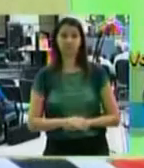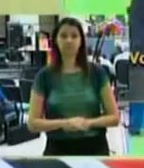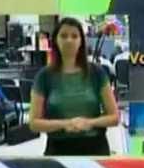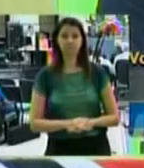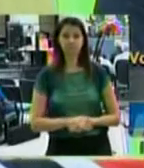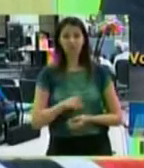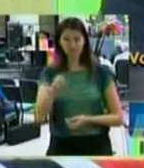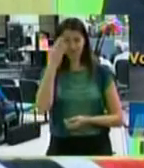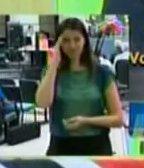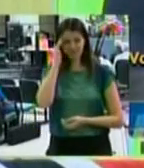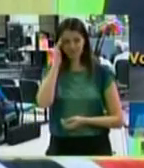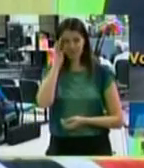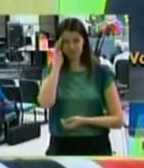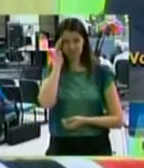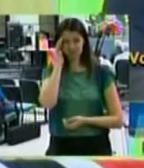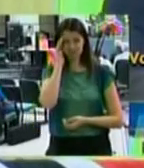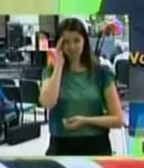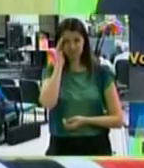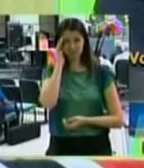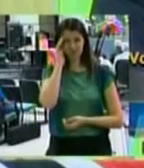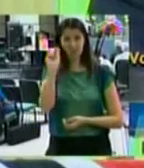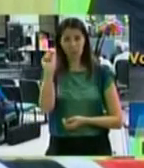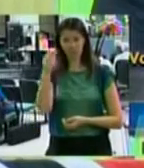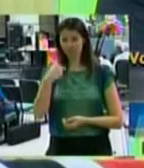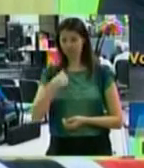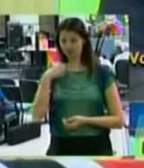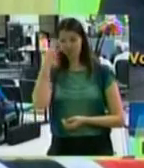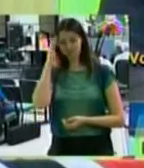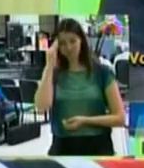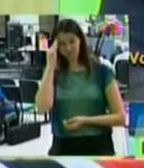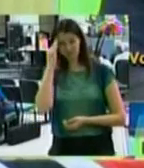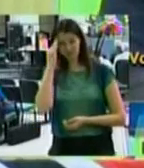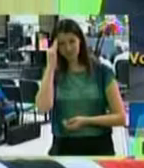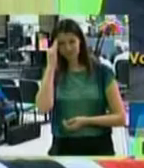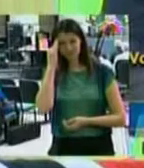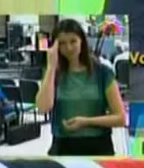Vocês entendem aquilo que eu estou entendendo?